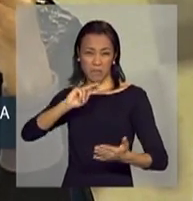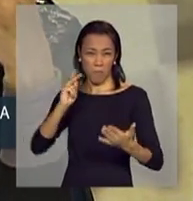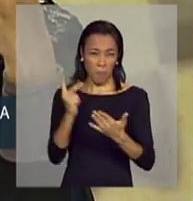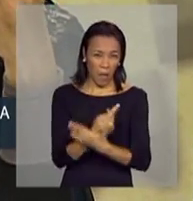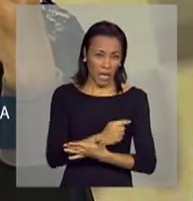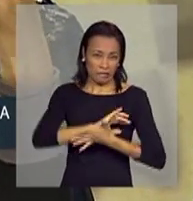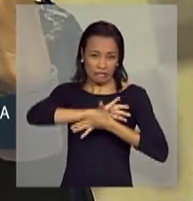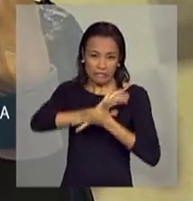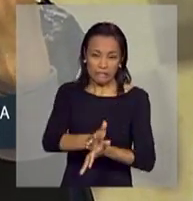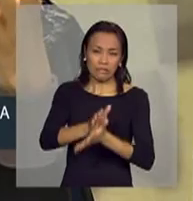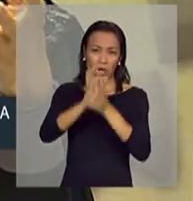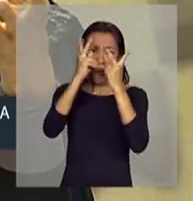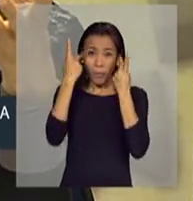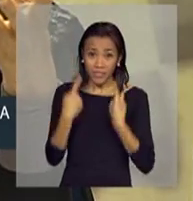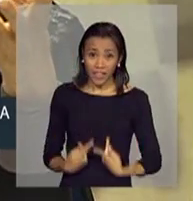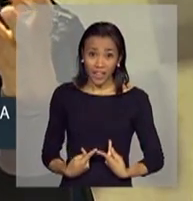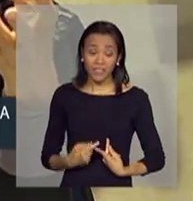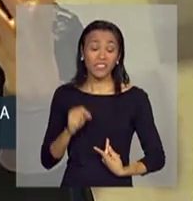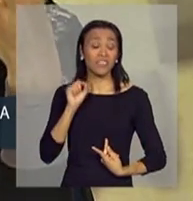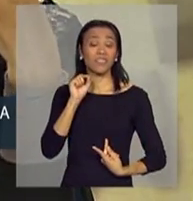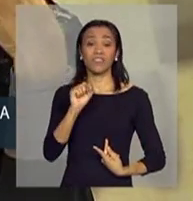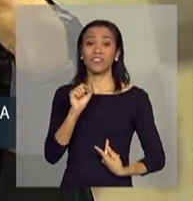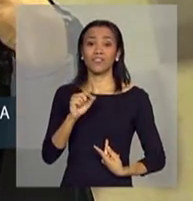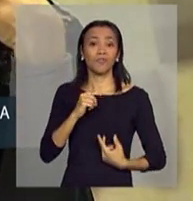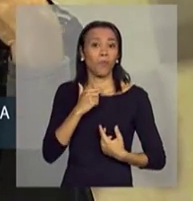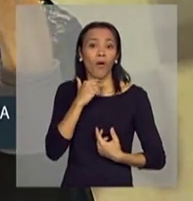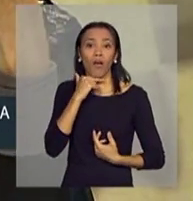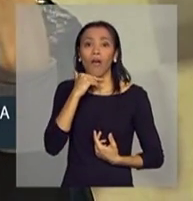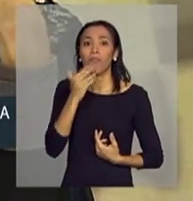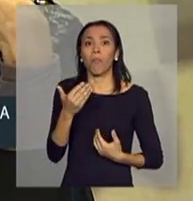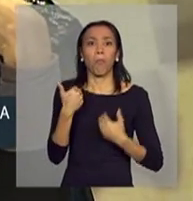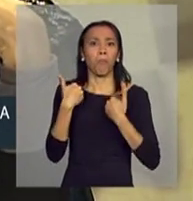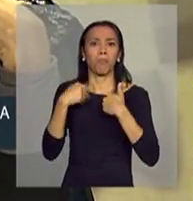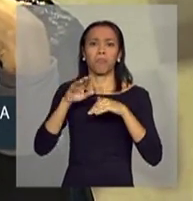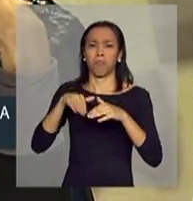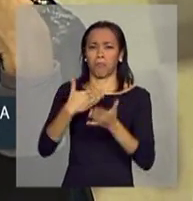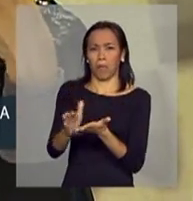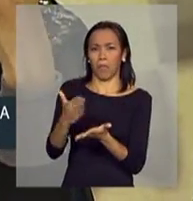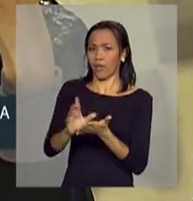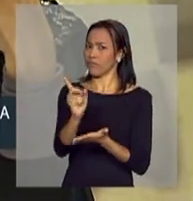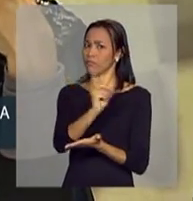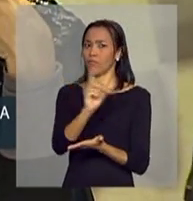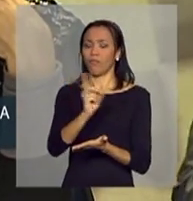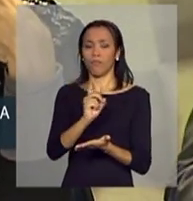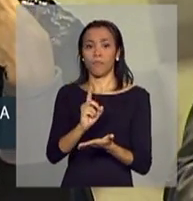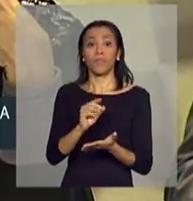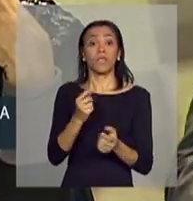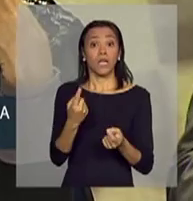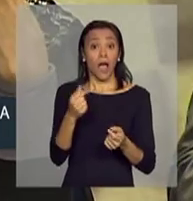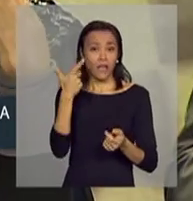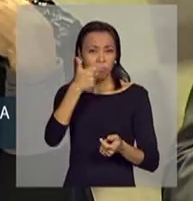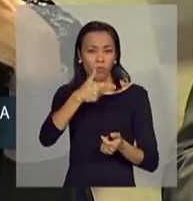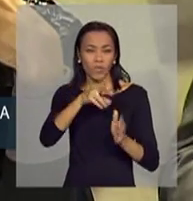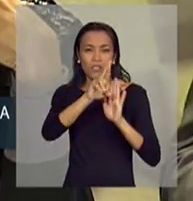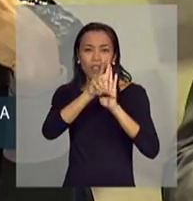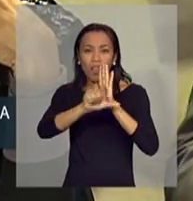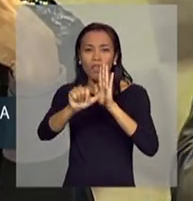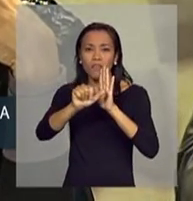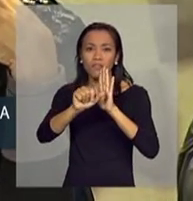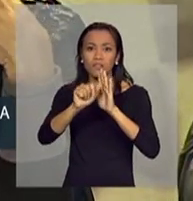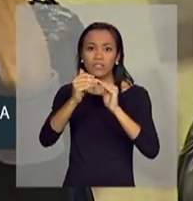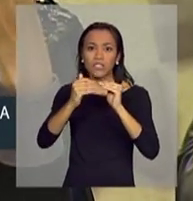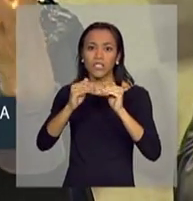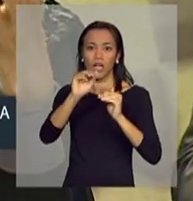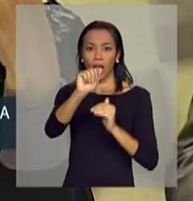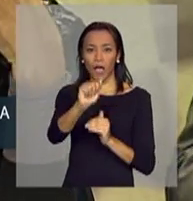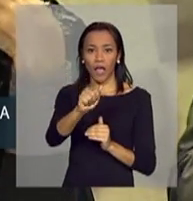crimes imprescritíveis. As autoanistias diante do direito internacional não valem.